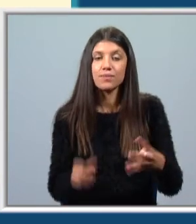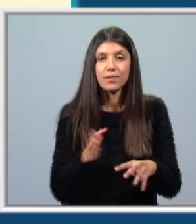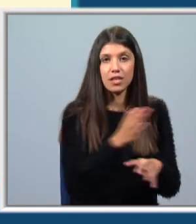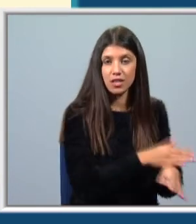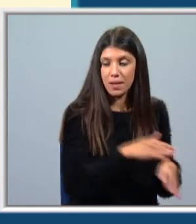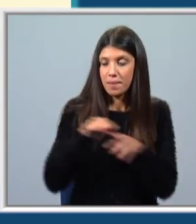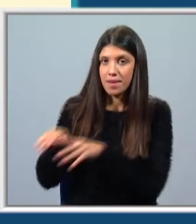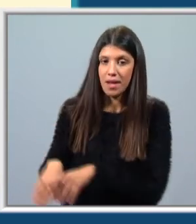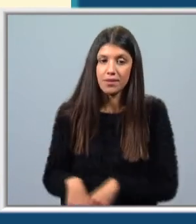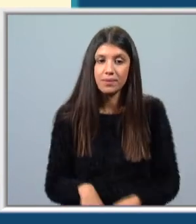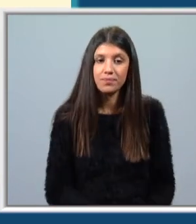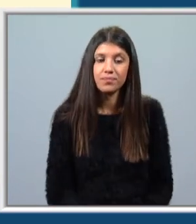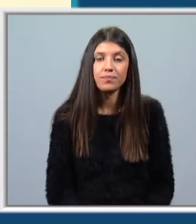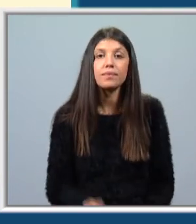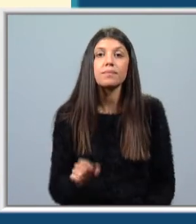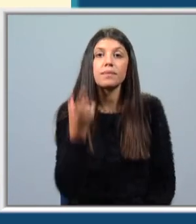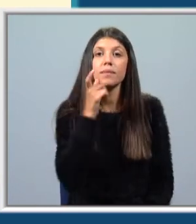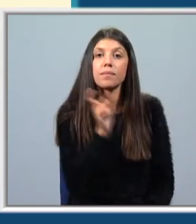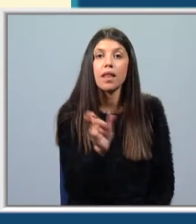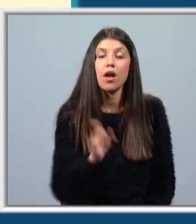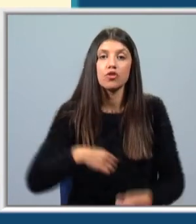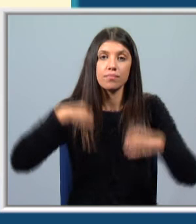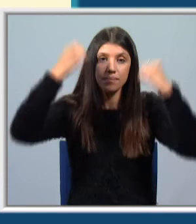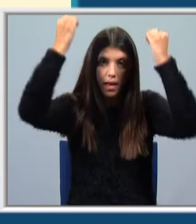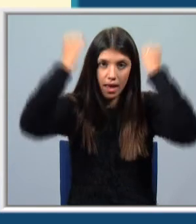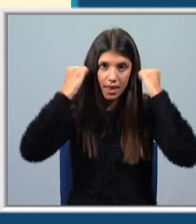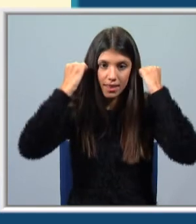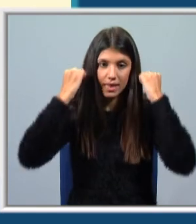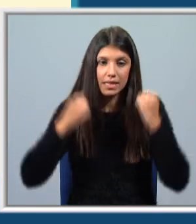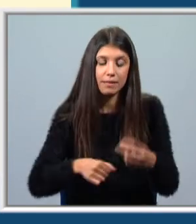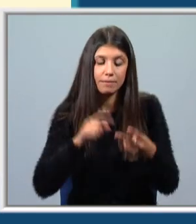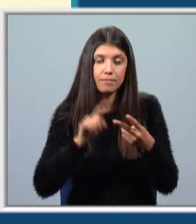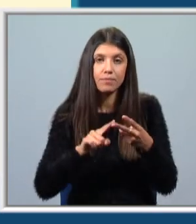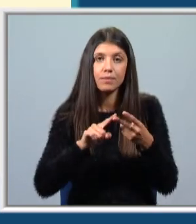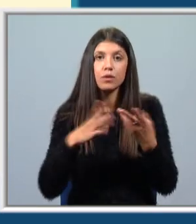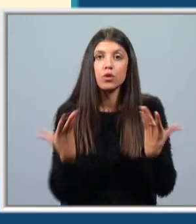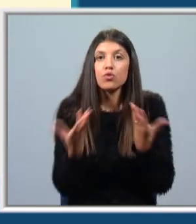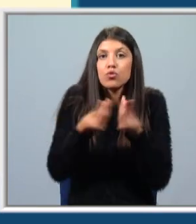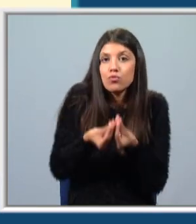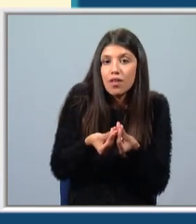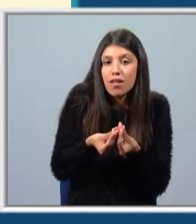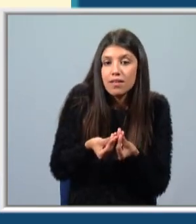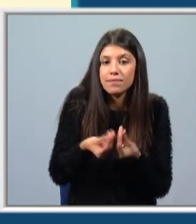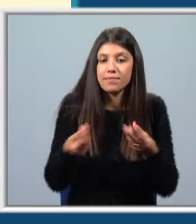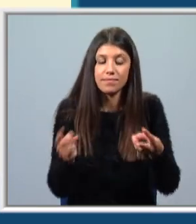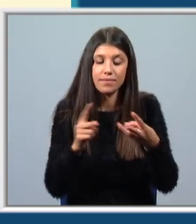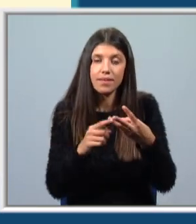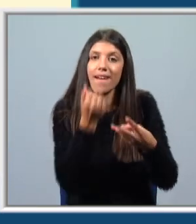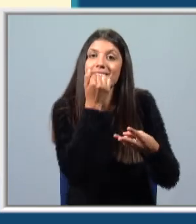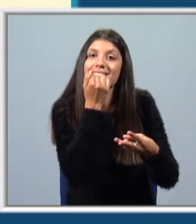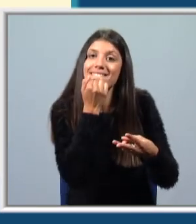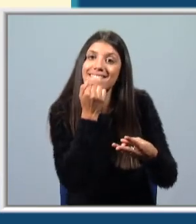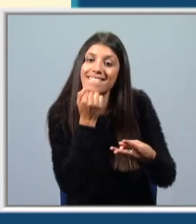a direita. A primeira palavra é barrete, a segunda juntar, a